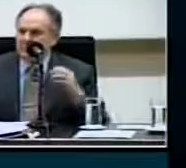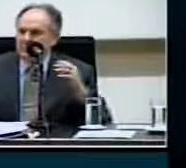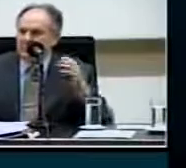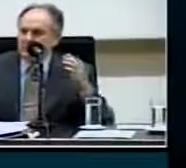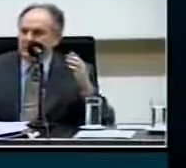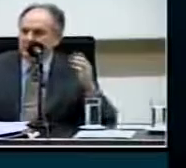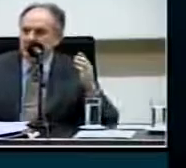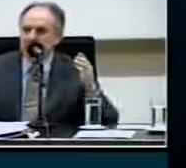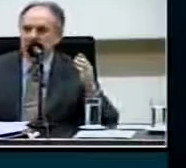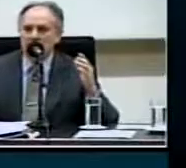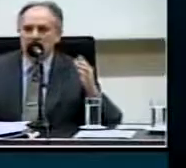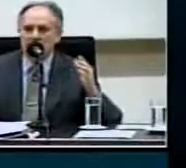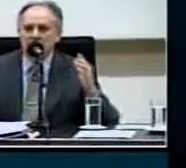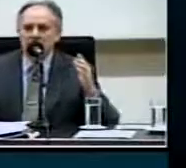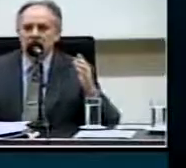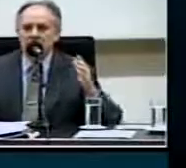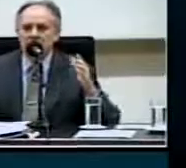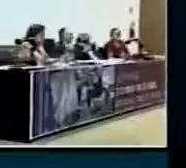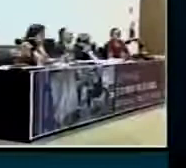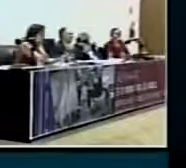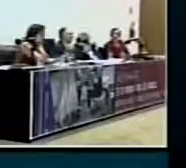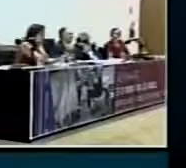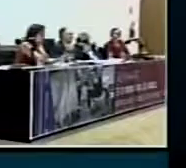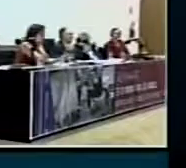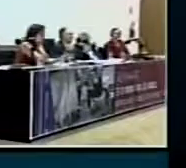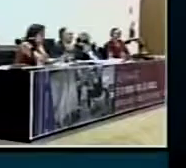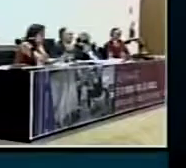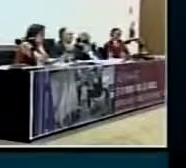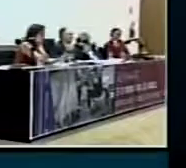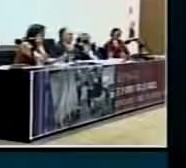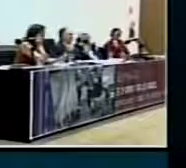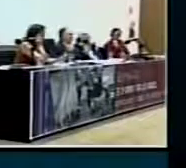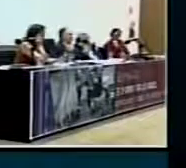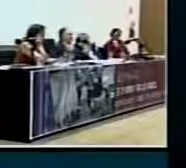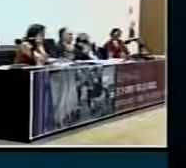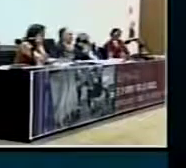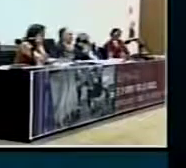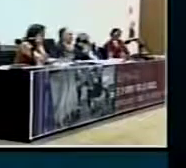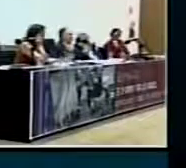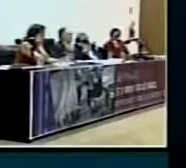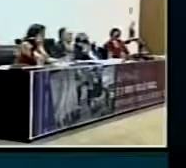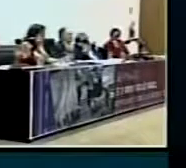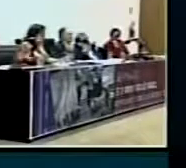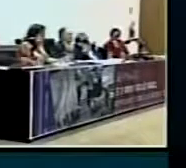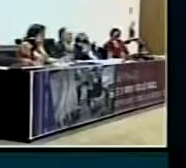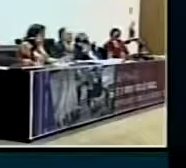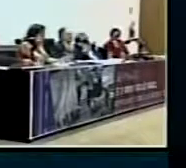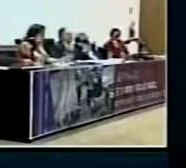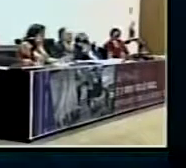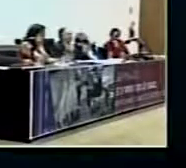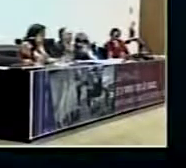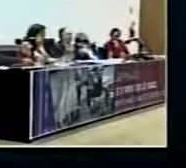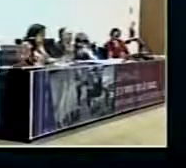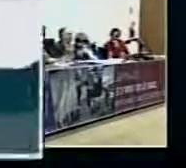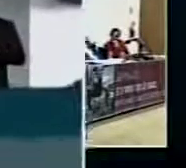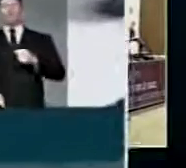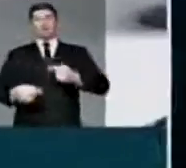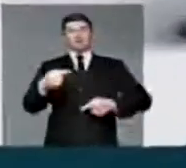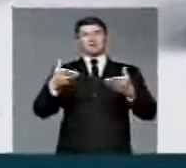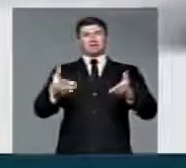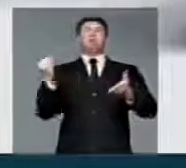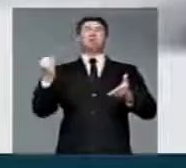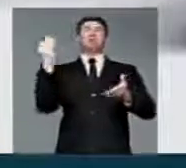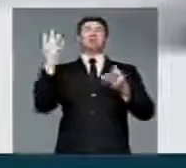uma cirurgia, e não consegue ter o seu direito constitucional garantido. Parabéns por Vossa Excelência estar aqui novamente trazendo aqui esse debate